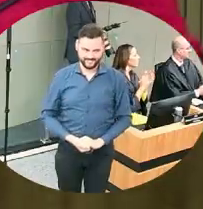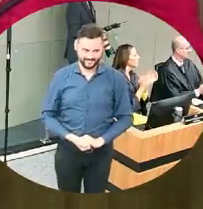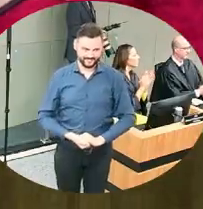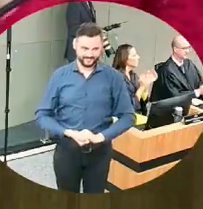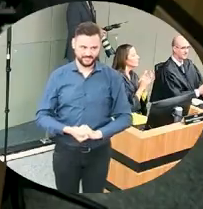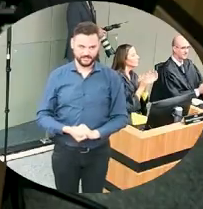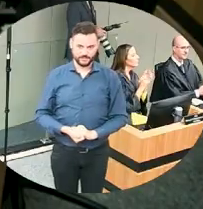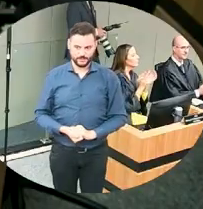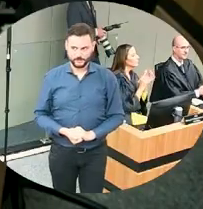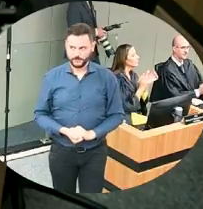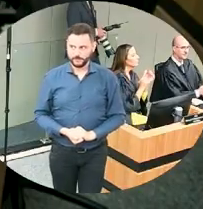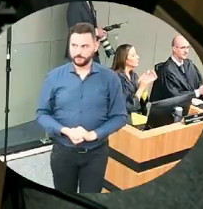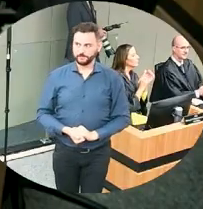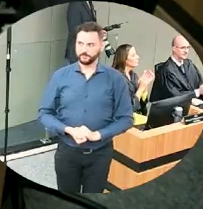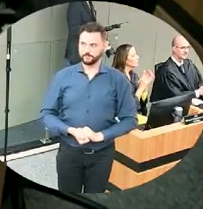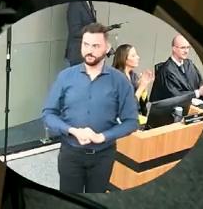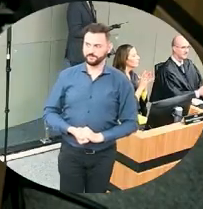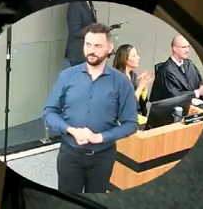obrigada